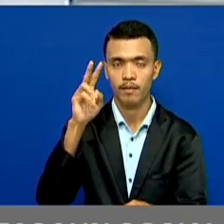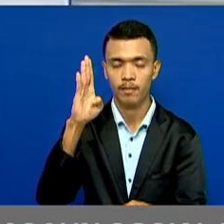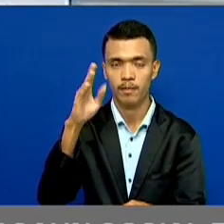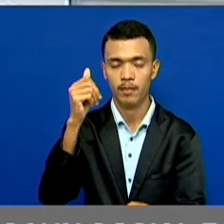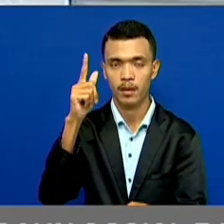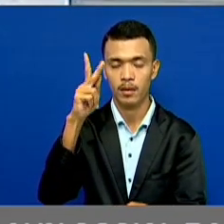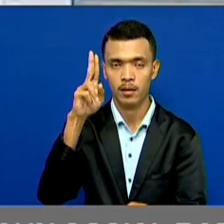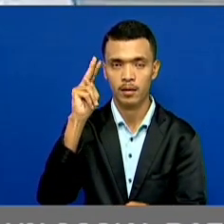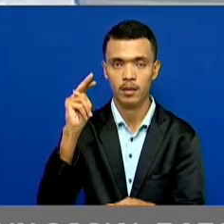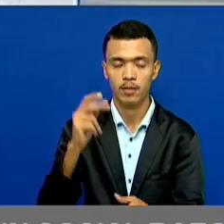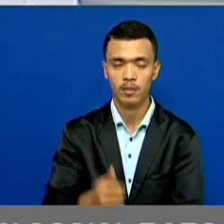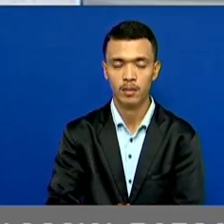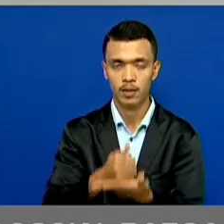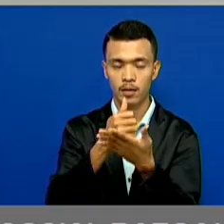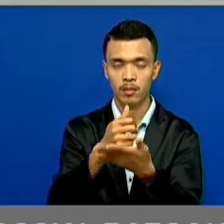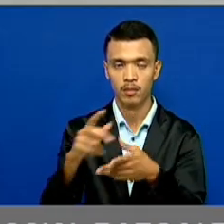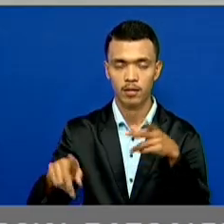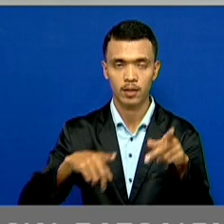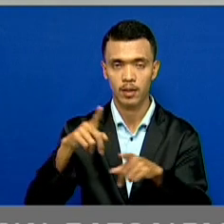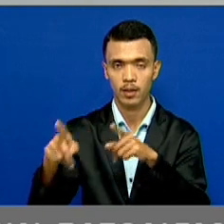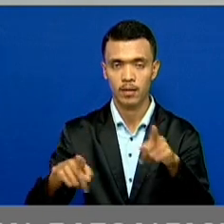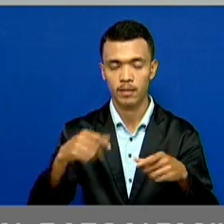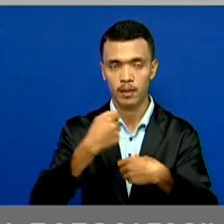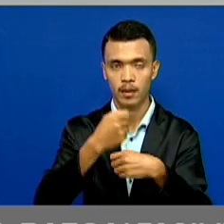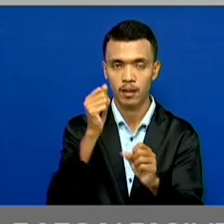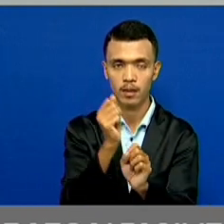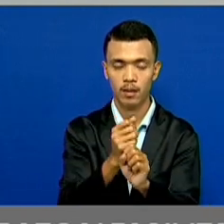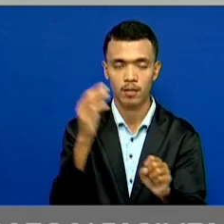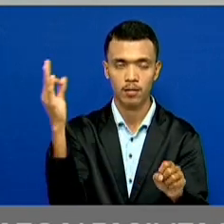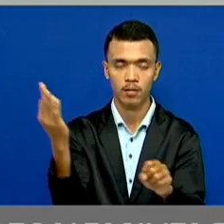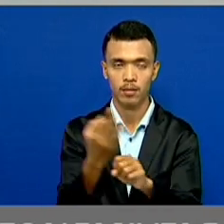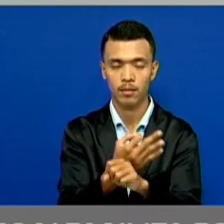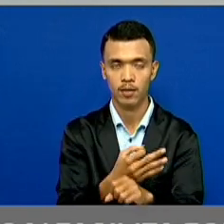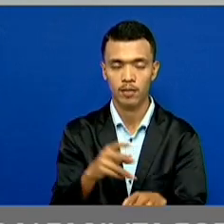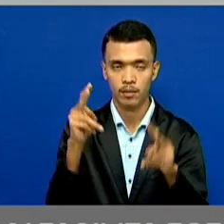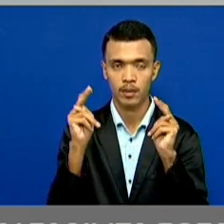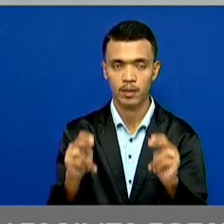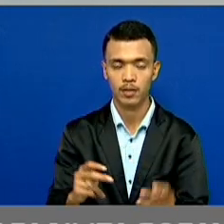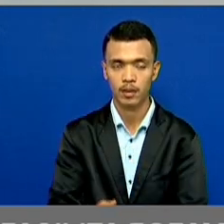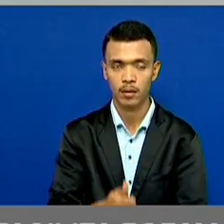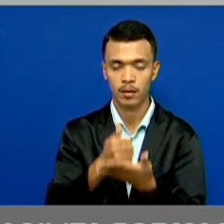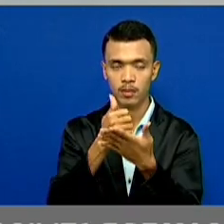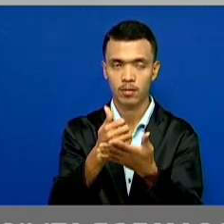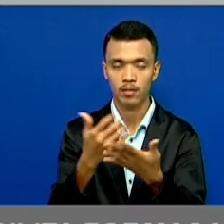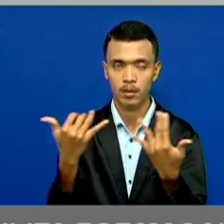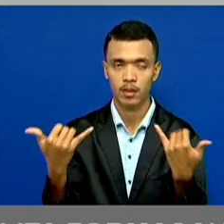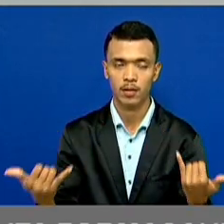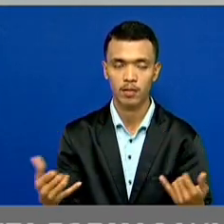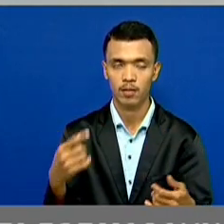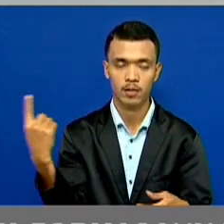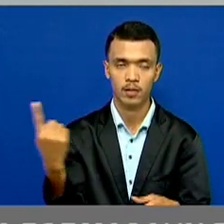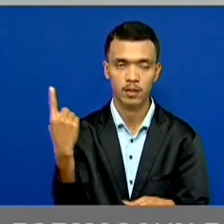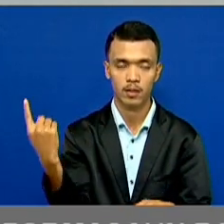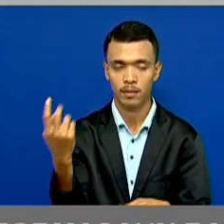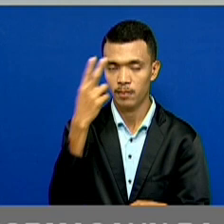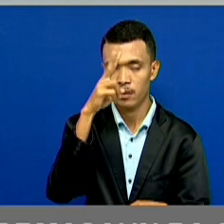facilita cidadão e é processo trata documento. Precisa ter esse atendimento, né? A necessidade acompanha, tem